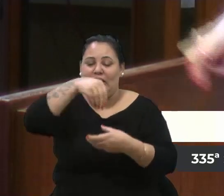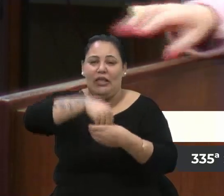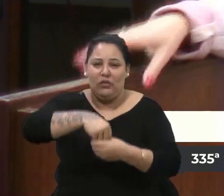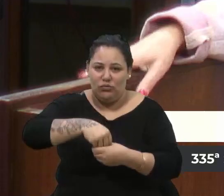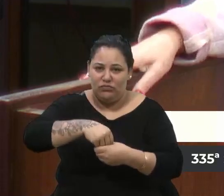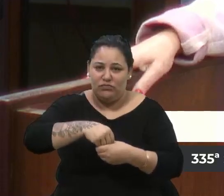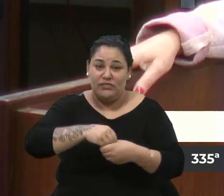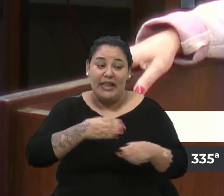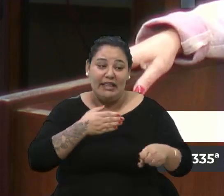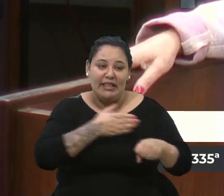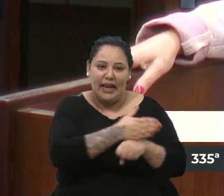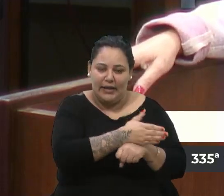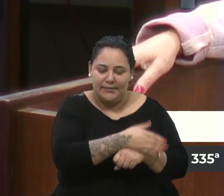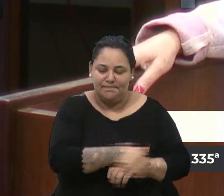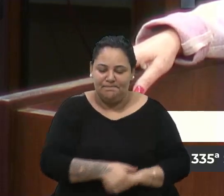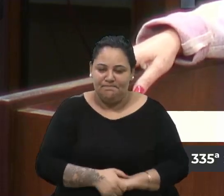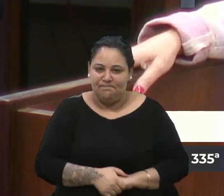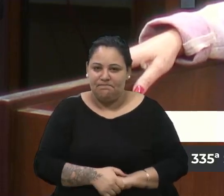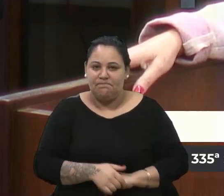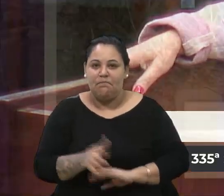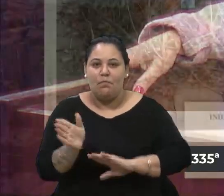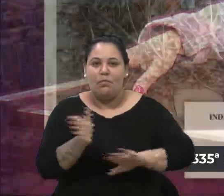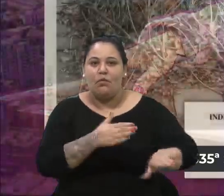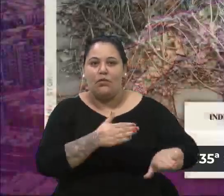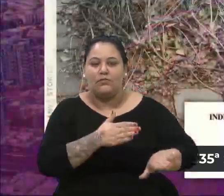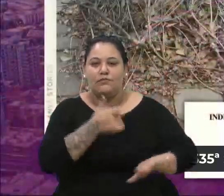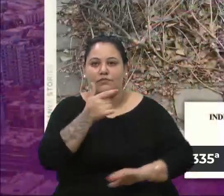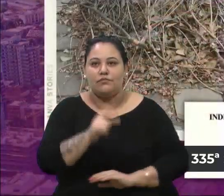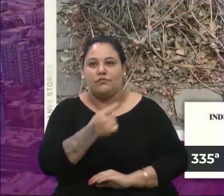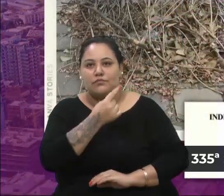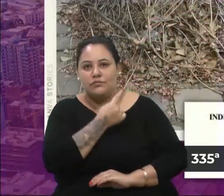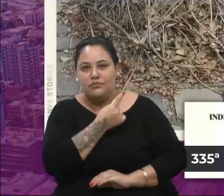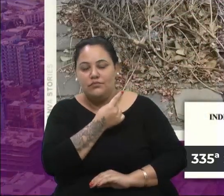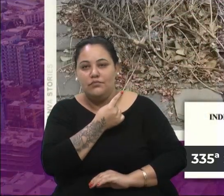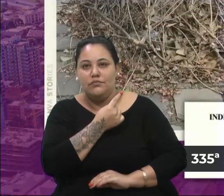O outro slide é ali na